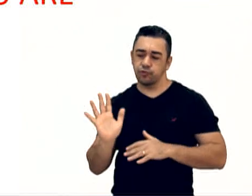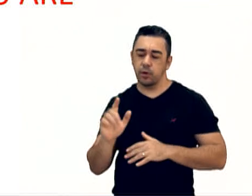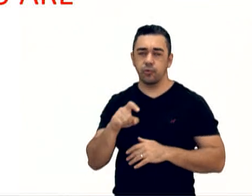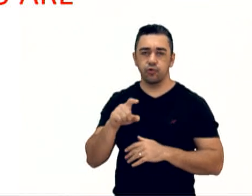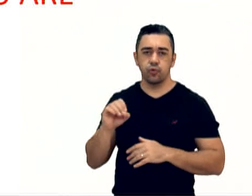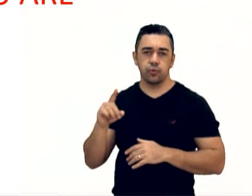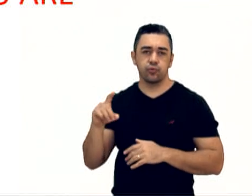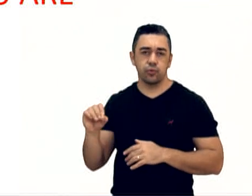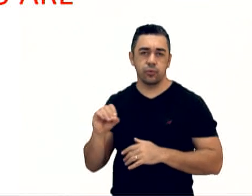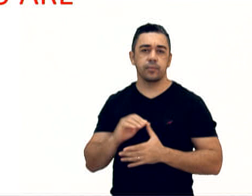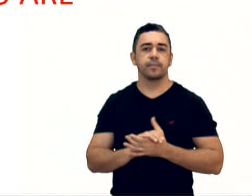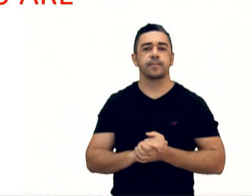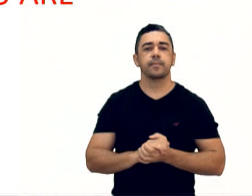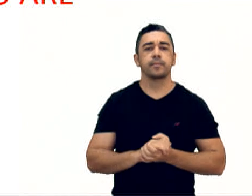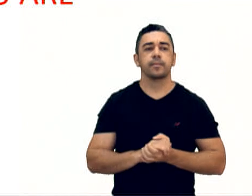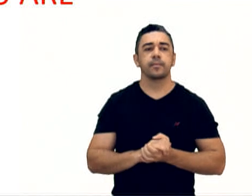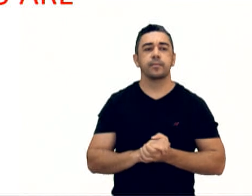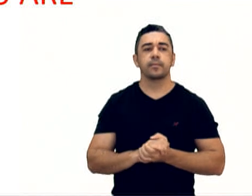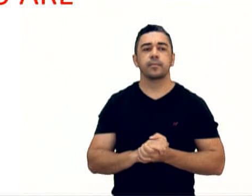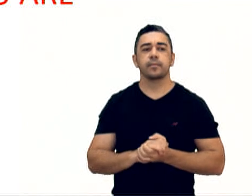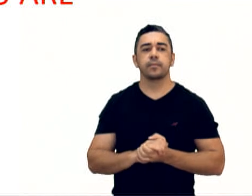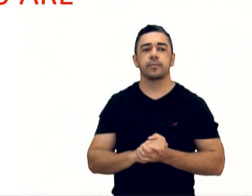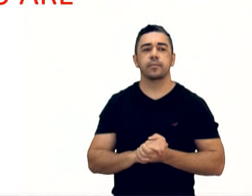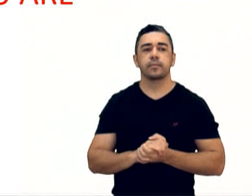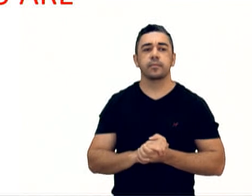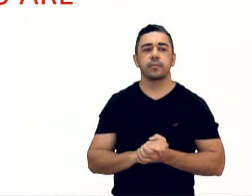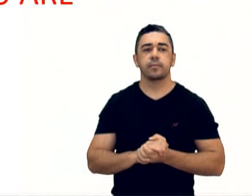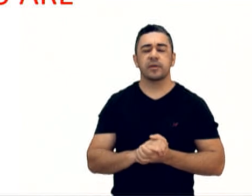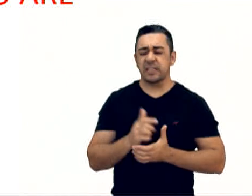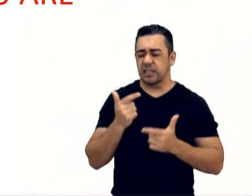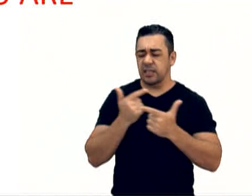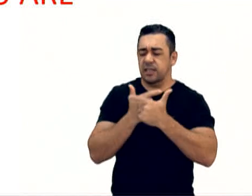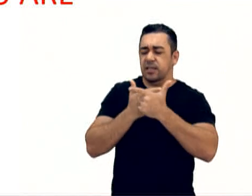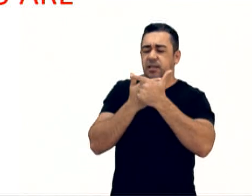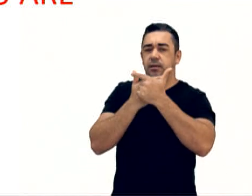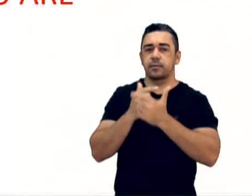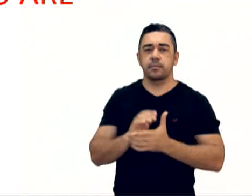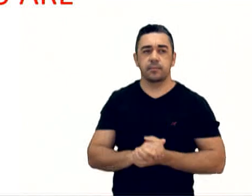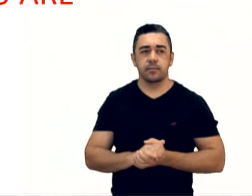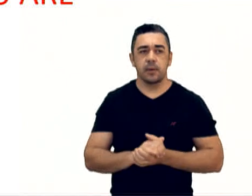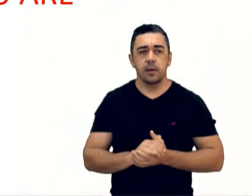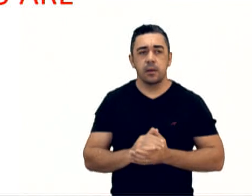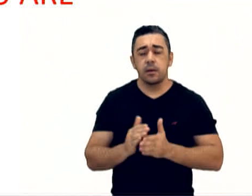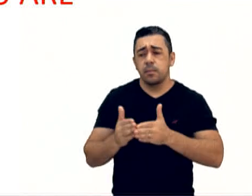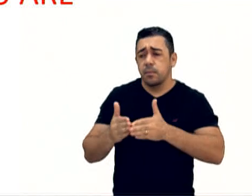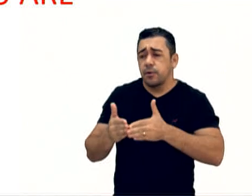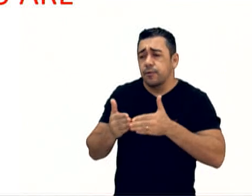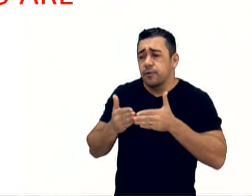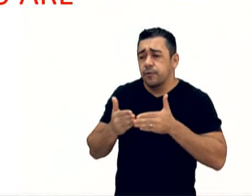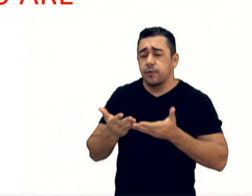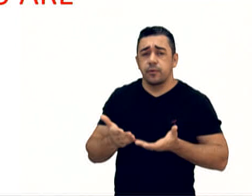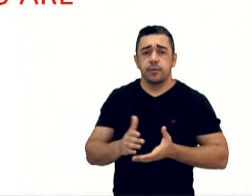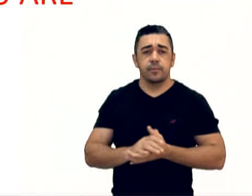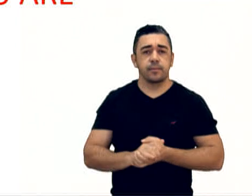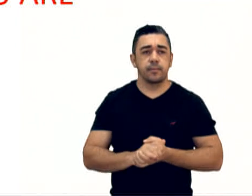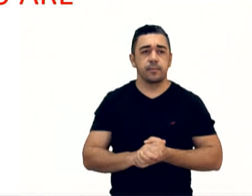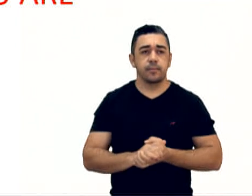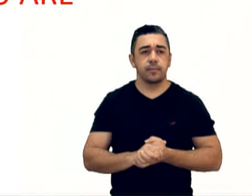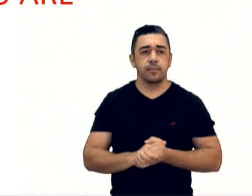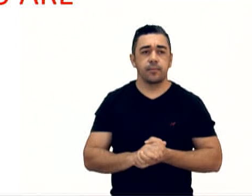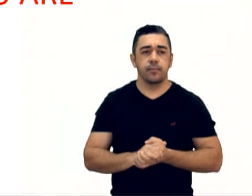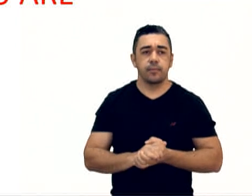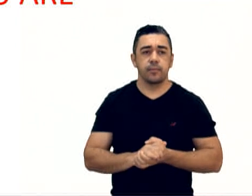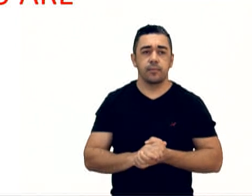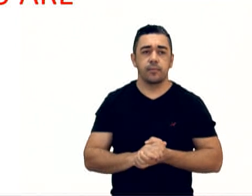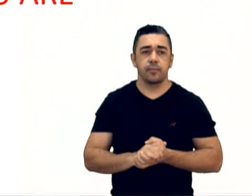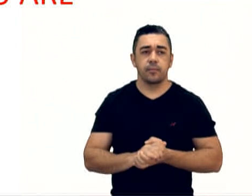despedida. Loud out loud, rindo alto. Please, por favor. O TBT,